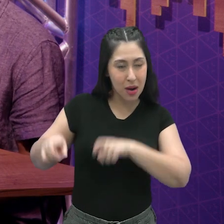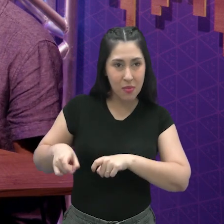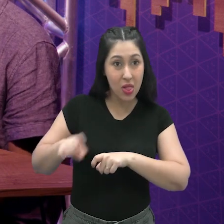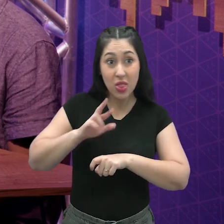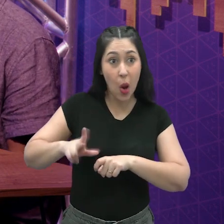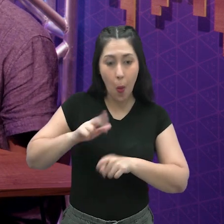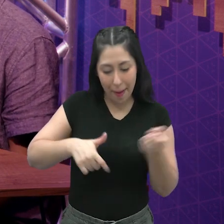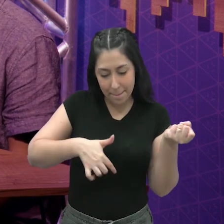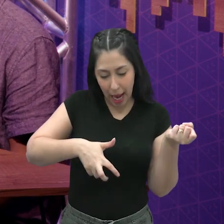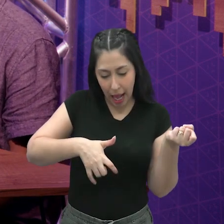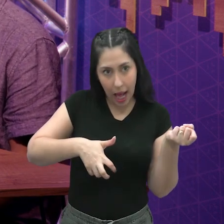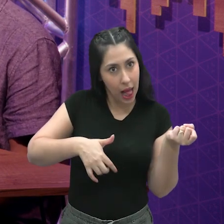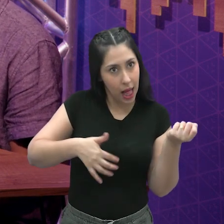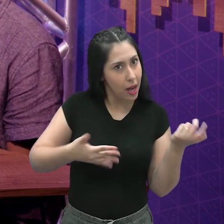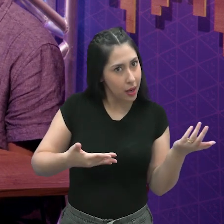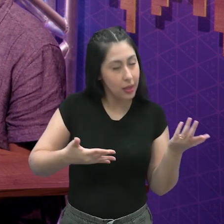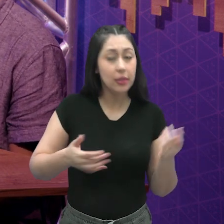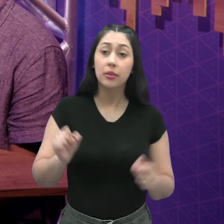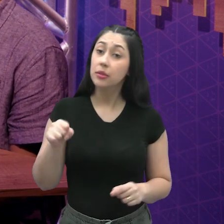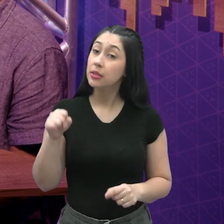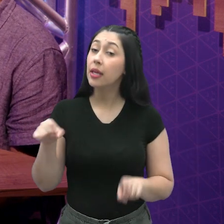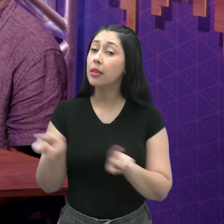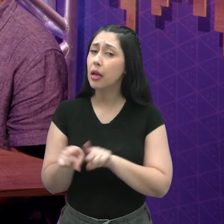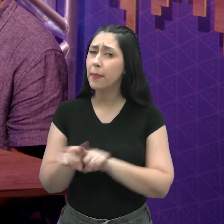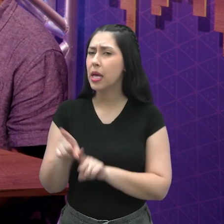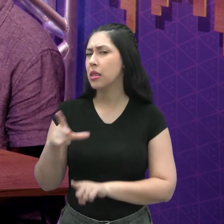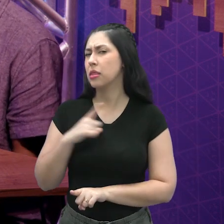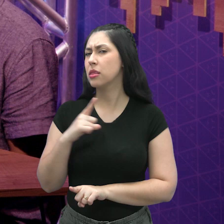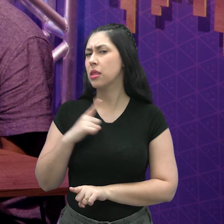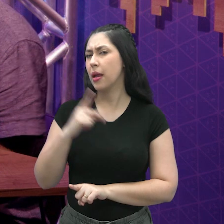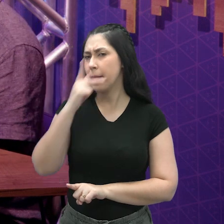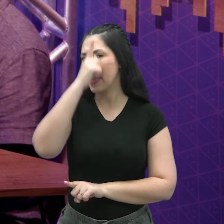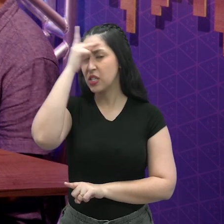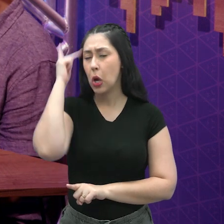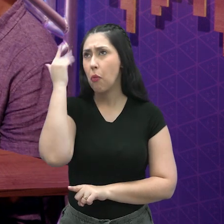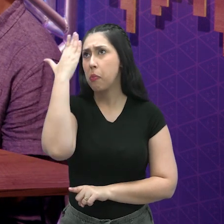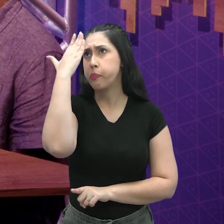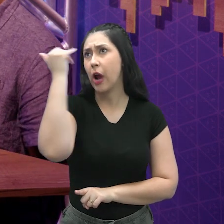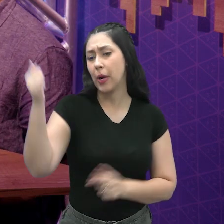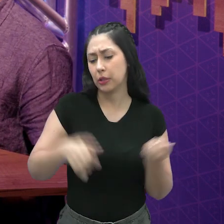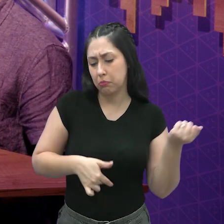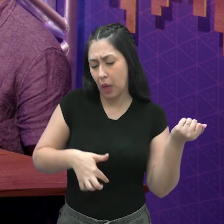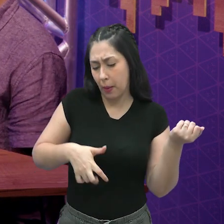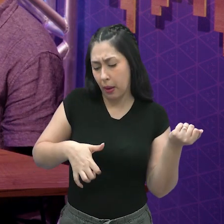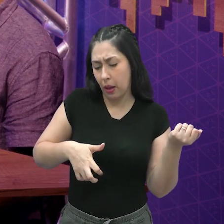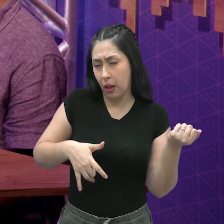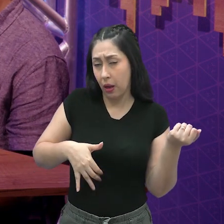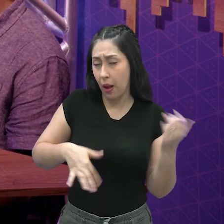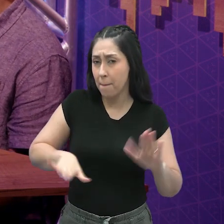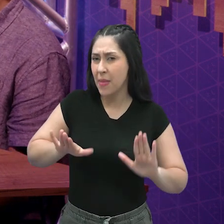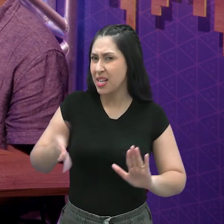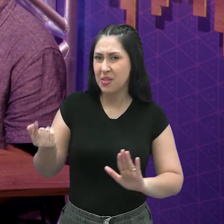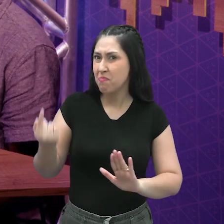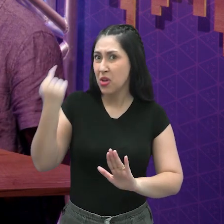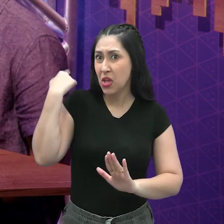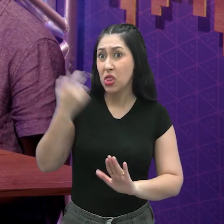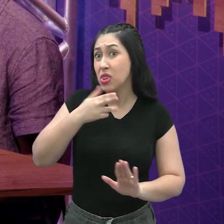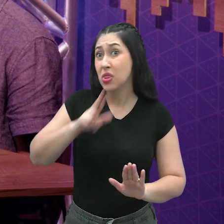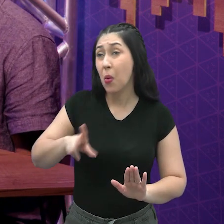até, grandes nomes da moda de viola que quando estavam